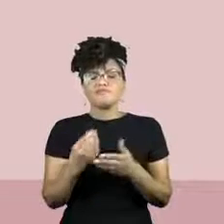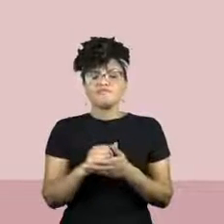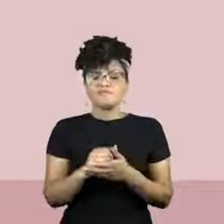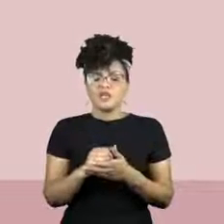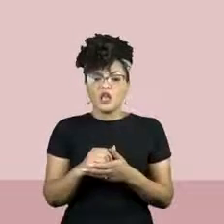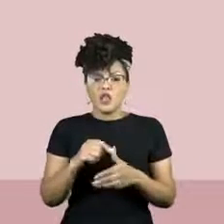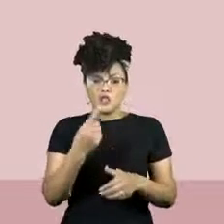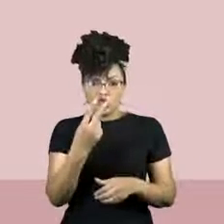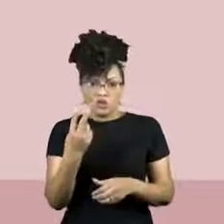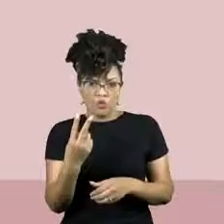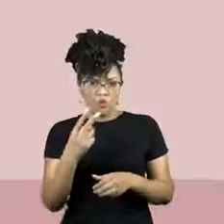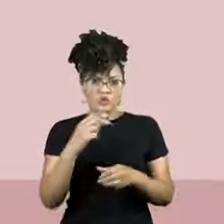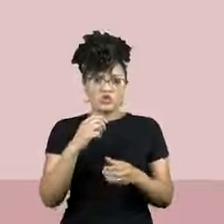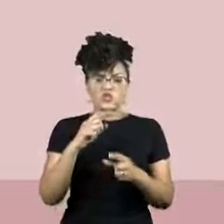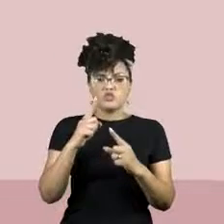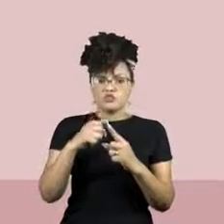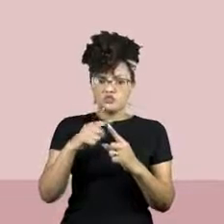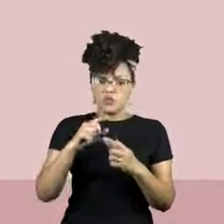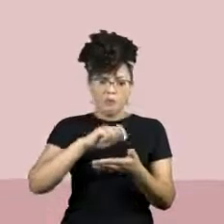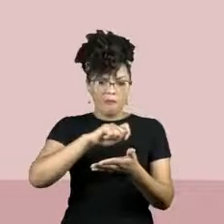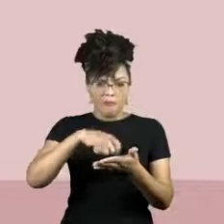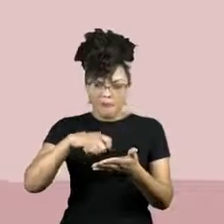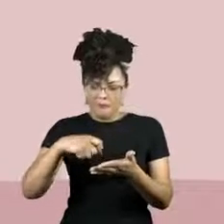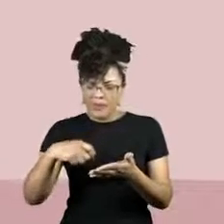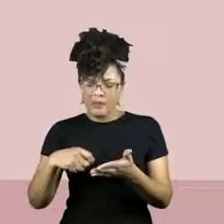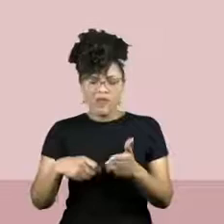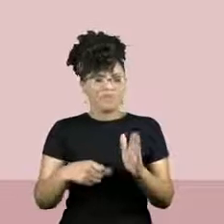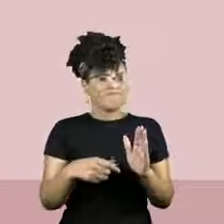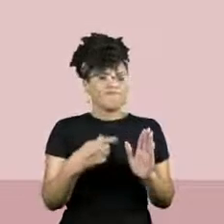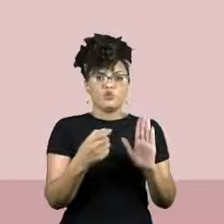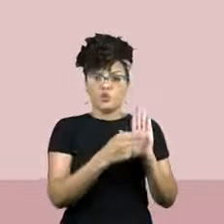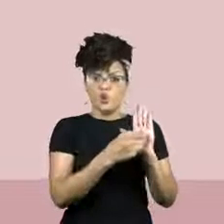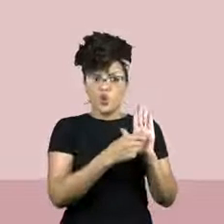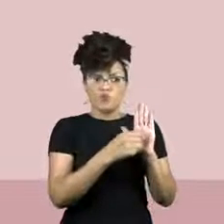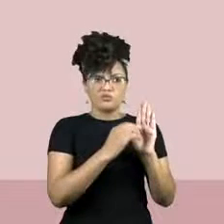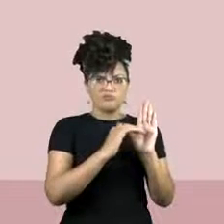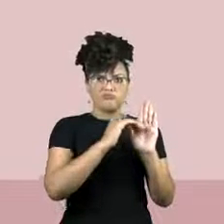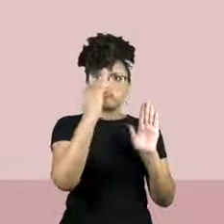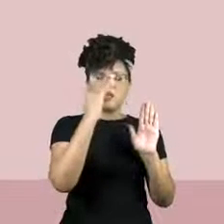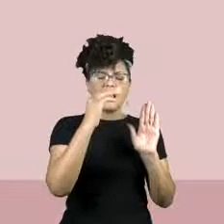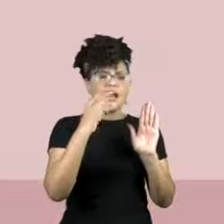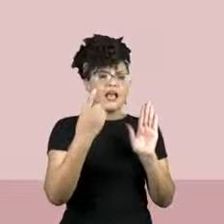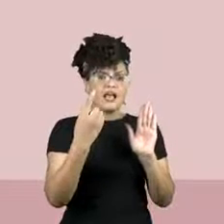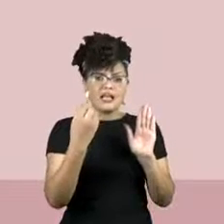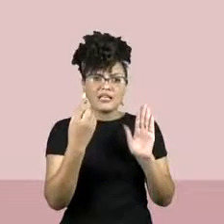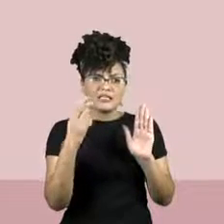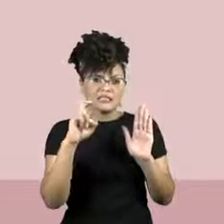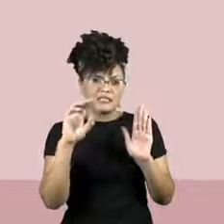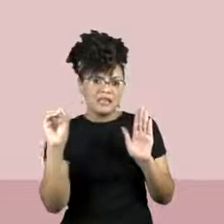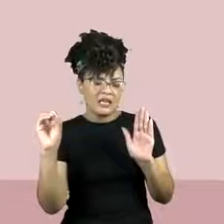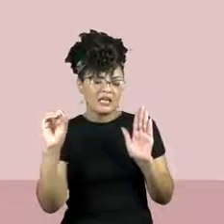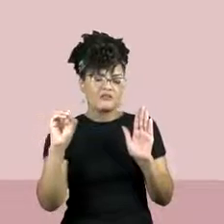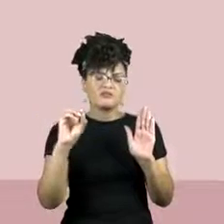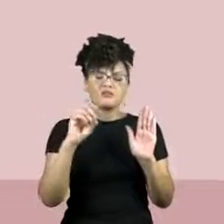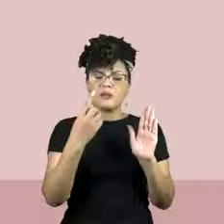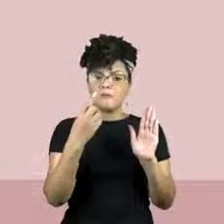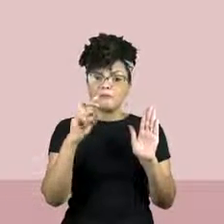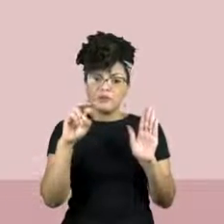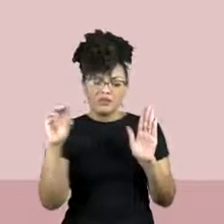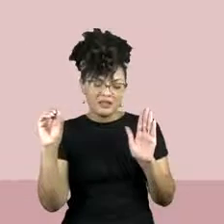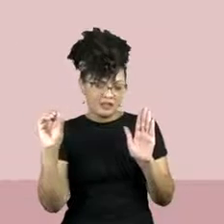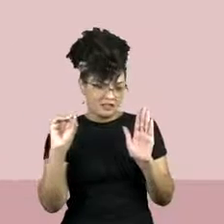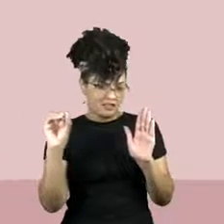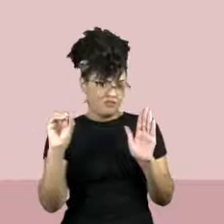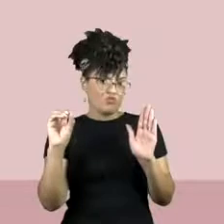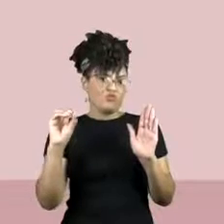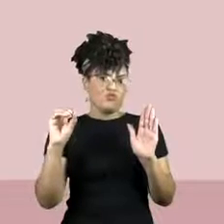Na verdade, se roda muito mais. Né? Quem já viu software disso, roda de 500 a 1.500 cálculos. Né? Isso só em equilíbrio de limite, que é um método